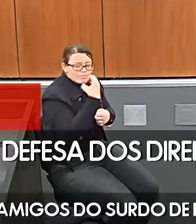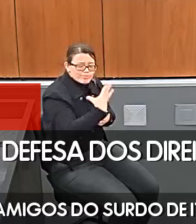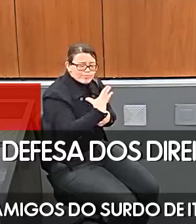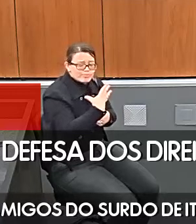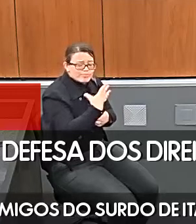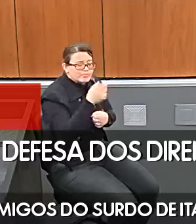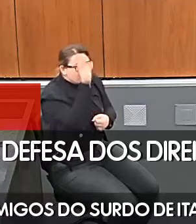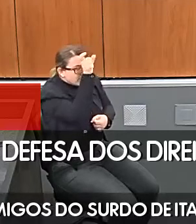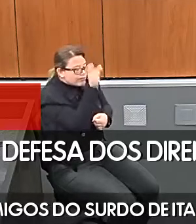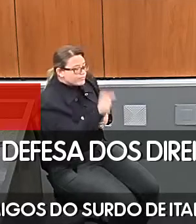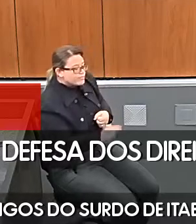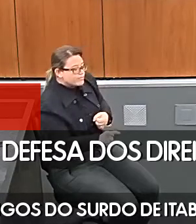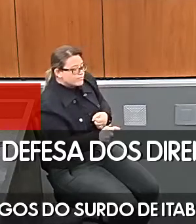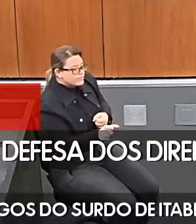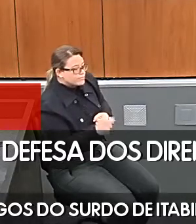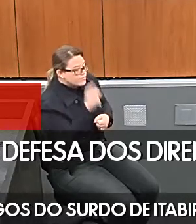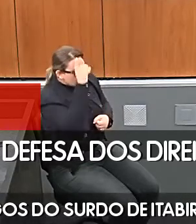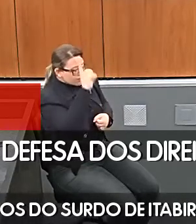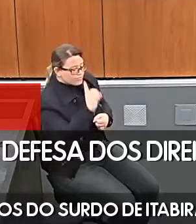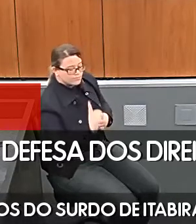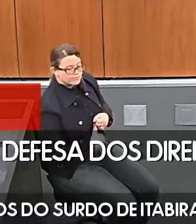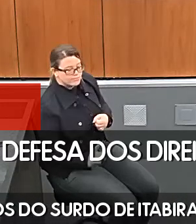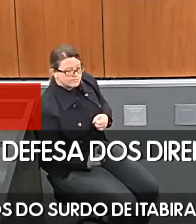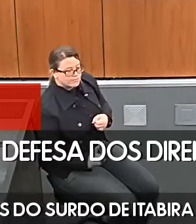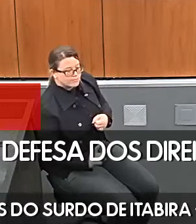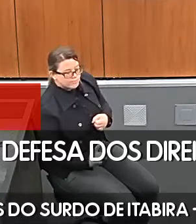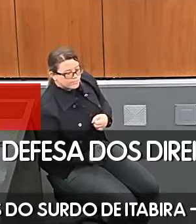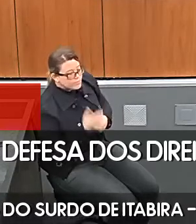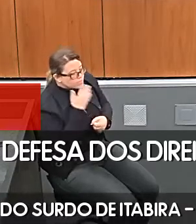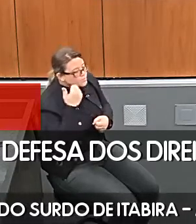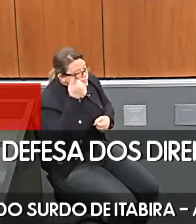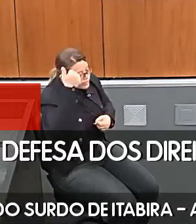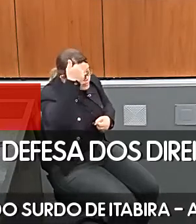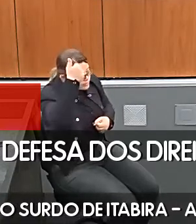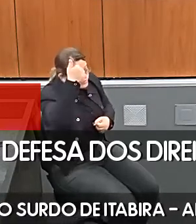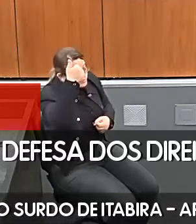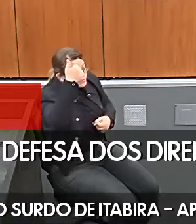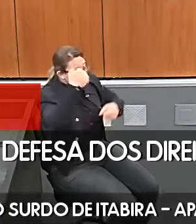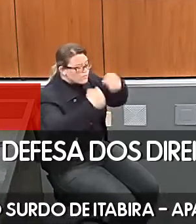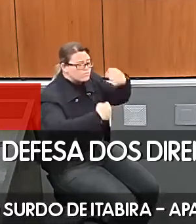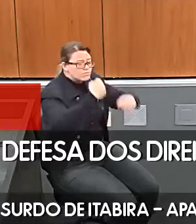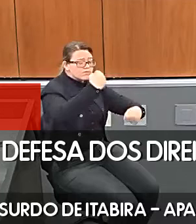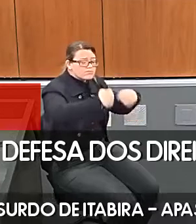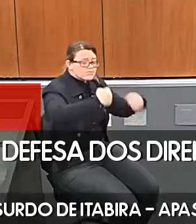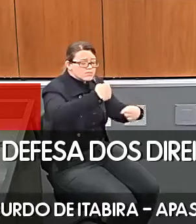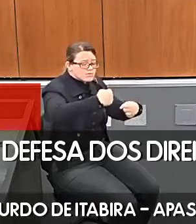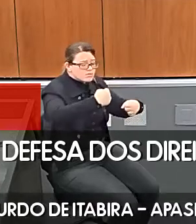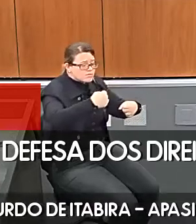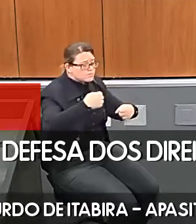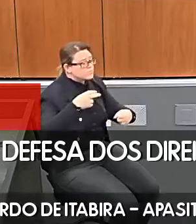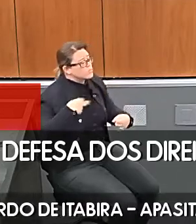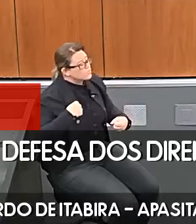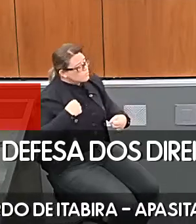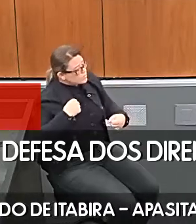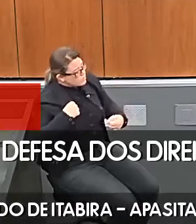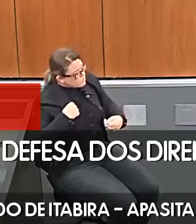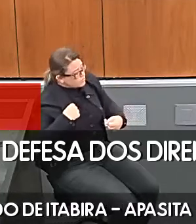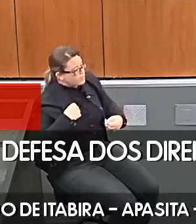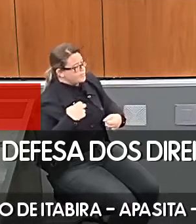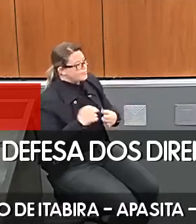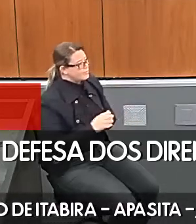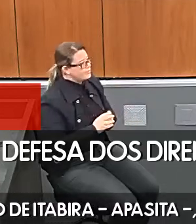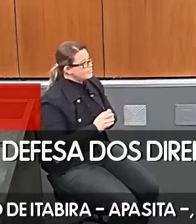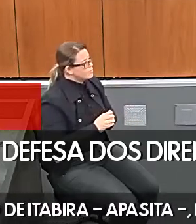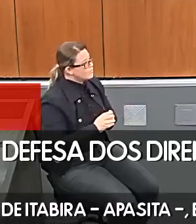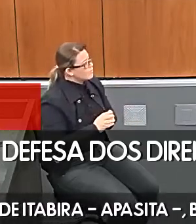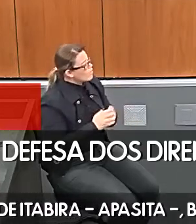que, da mesma forma, nós vamos caminhar para soluções que afligem a vida de vocês. Eu queria,